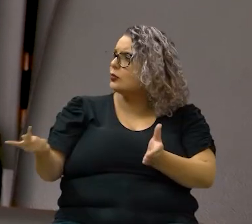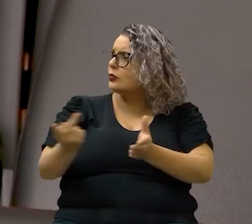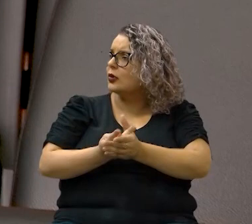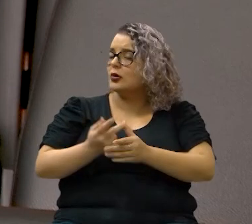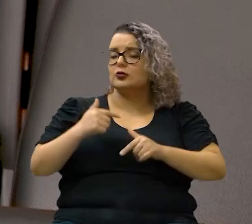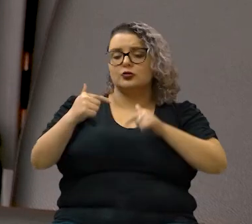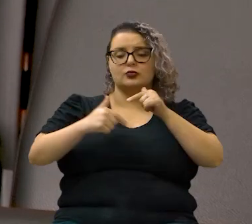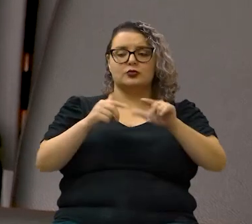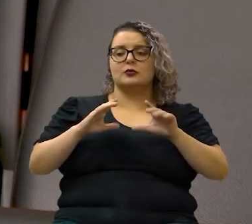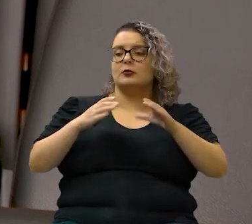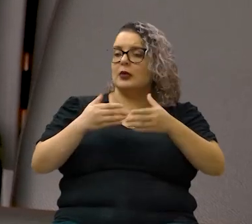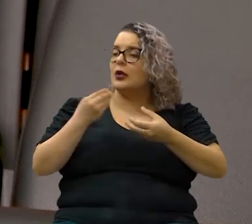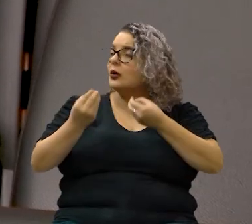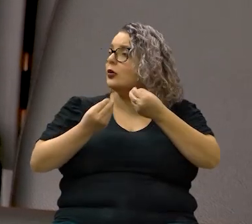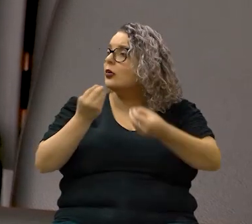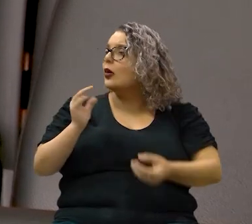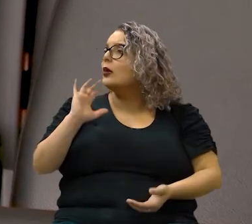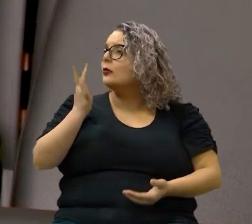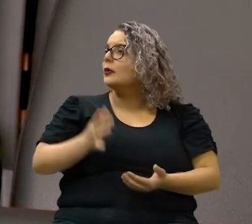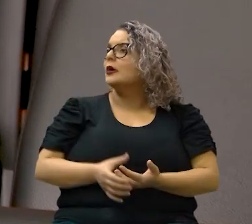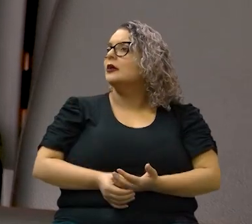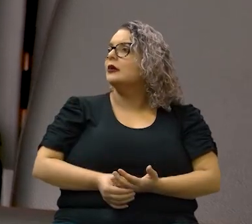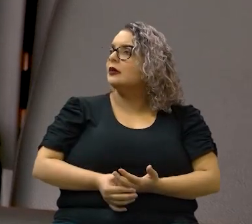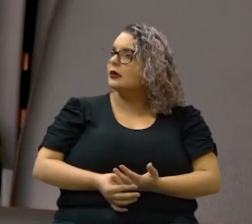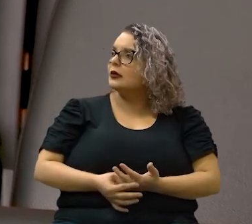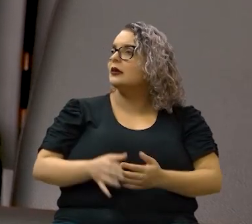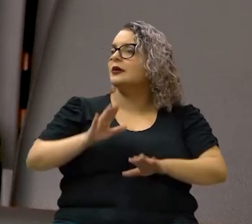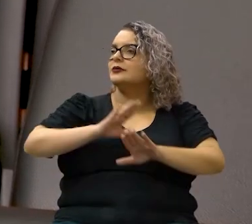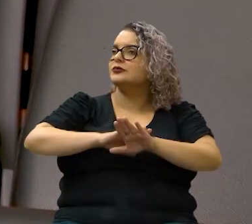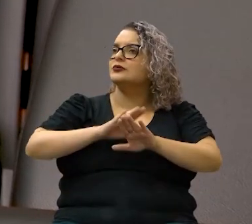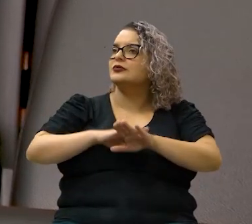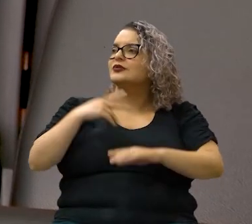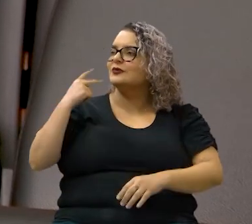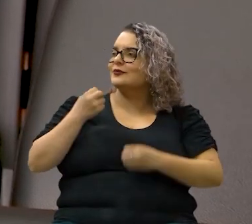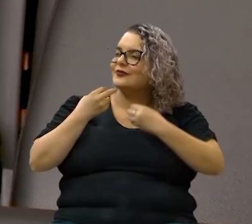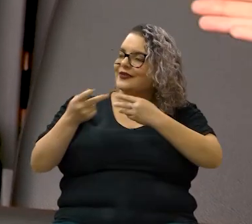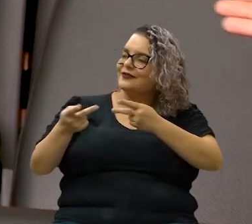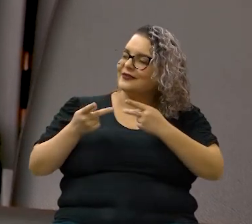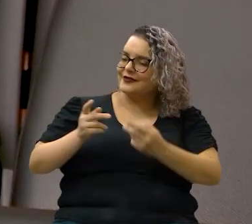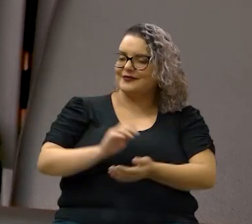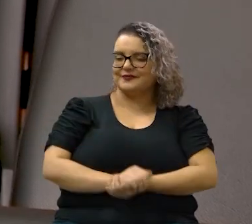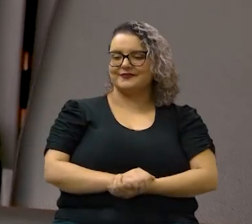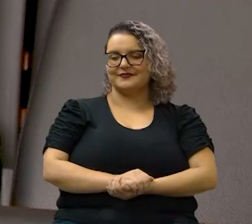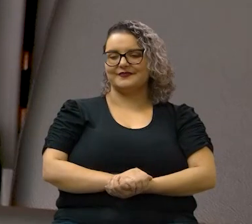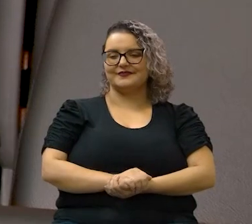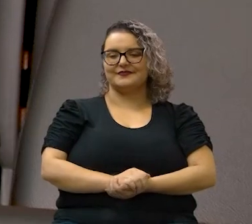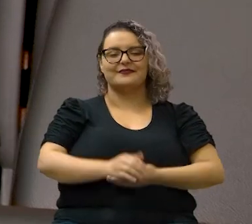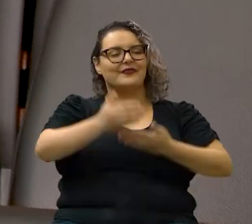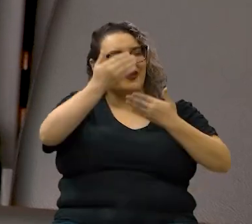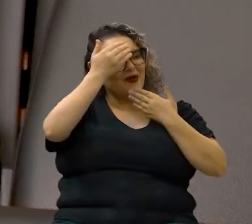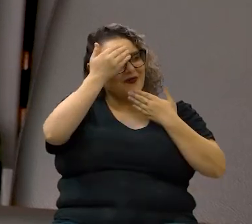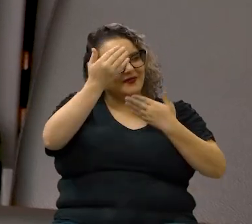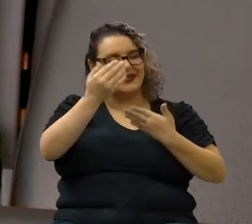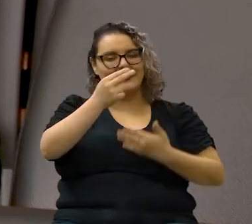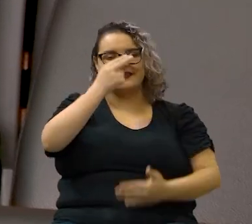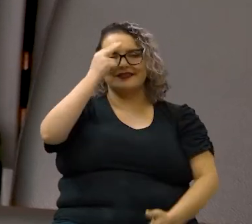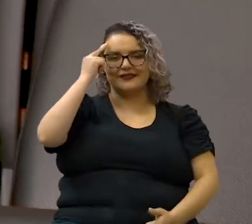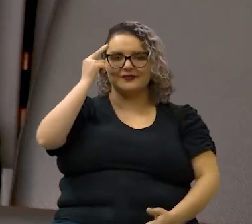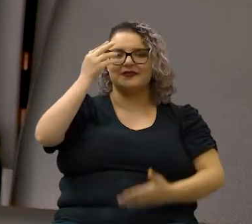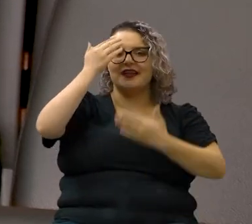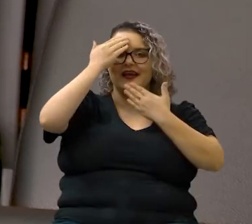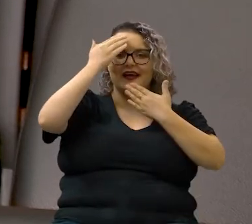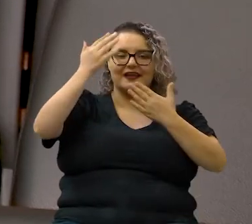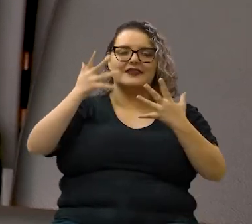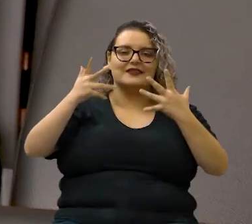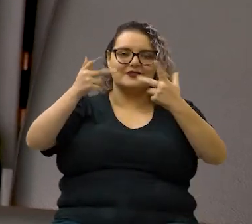protocolados, do trabalho da comissão, como é que tem sido essa sua atividade parlamentar? Seja bem-vindo. Muito obrigado, Gabriel.